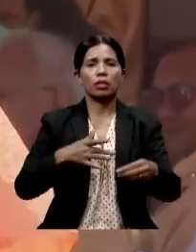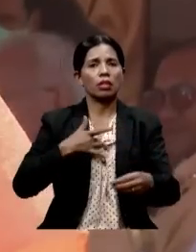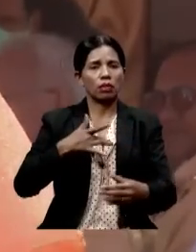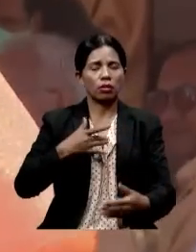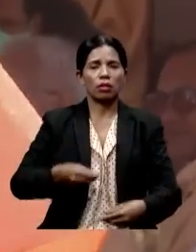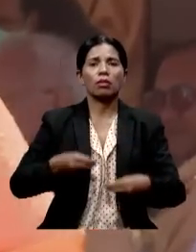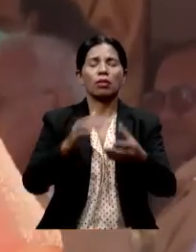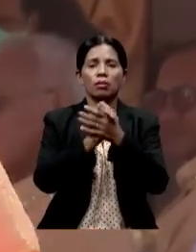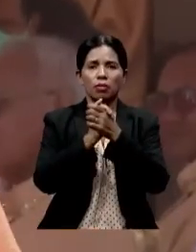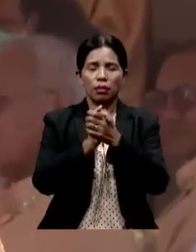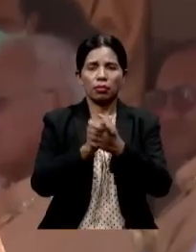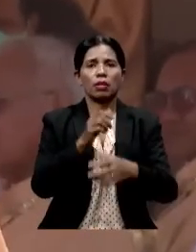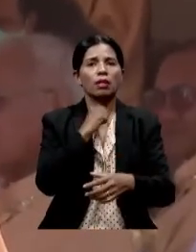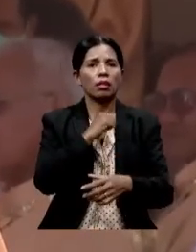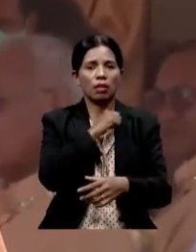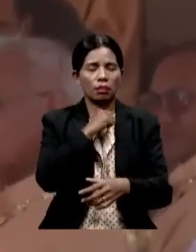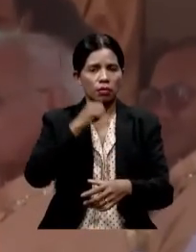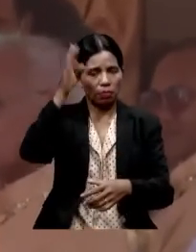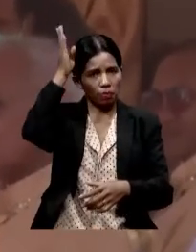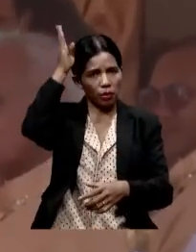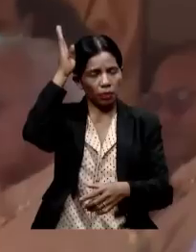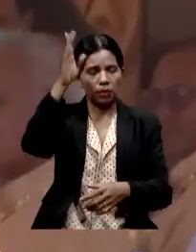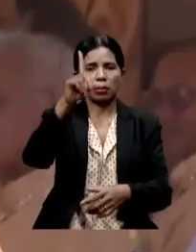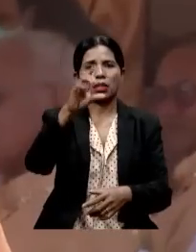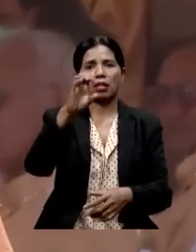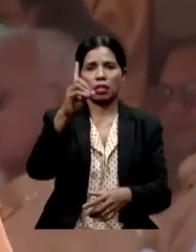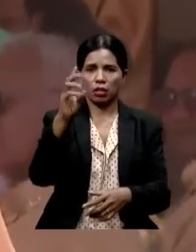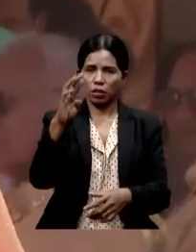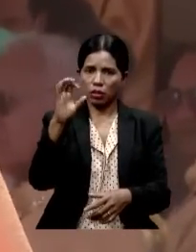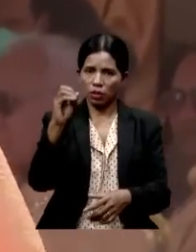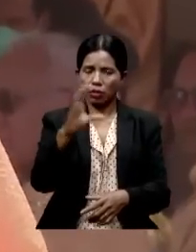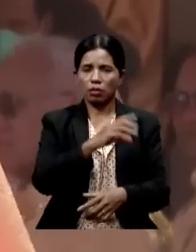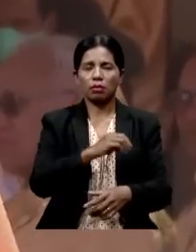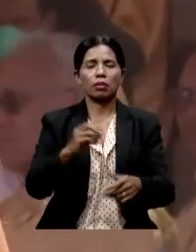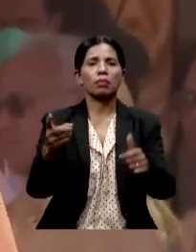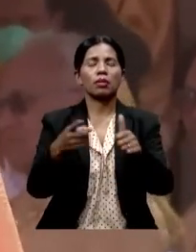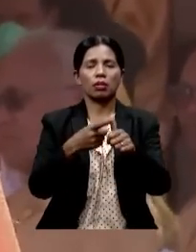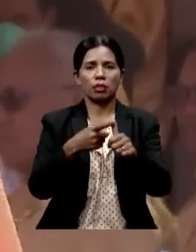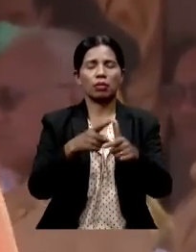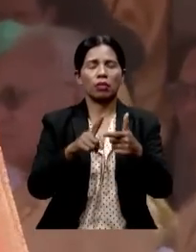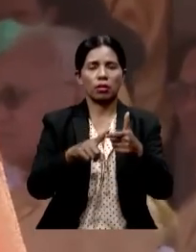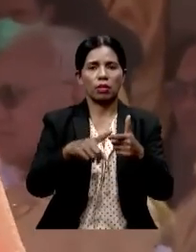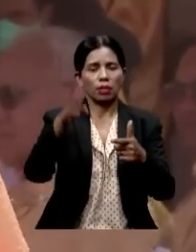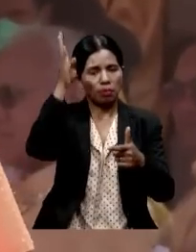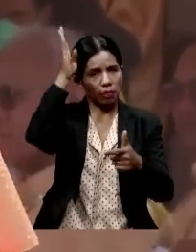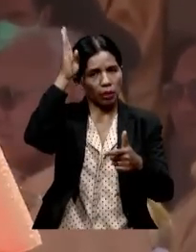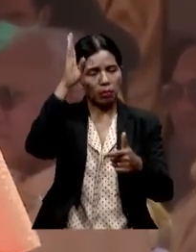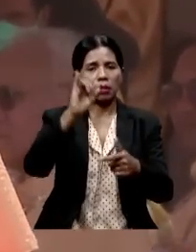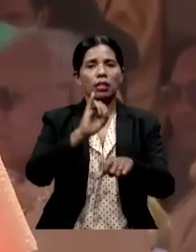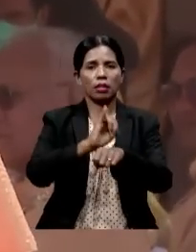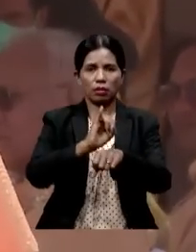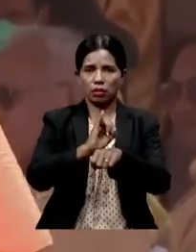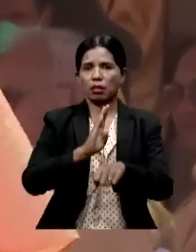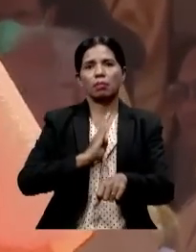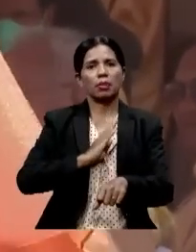da ordenação episcopal de Dom Leandro Maria Alves como segundo bispo da diocese de Baucau.